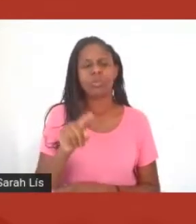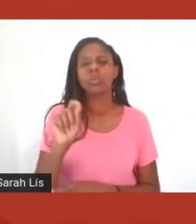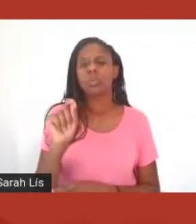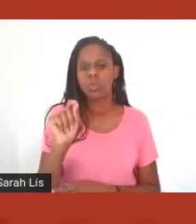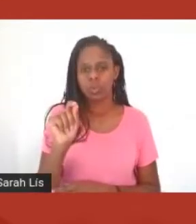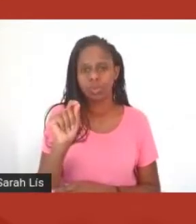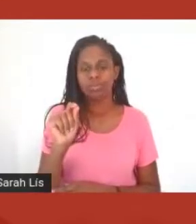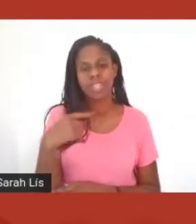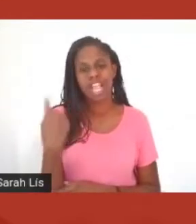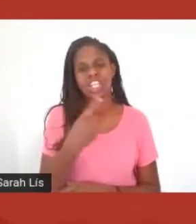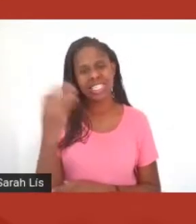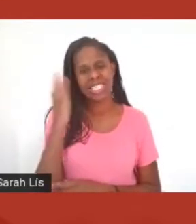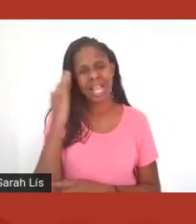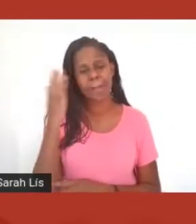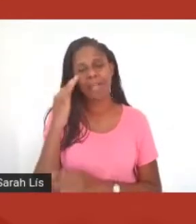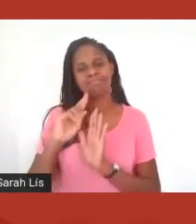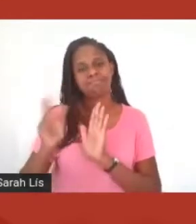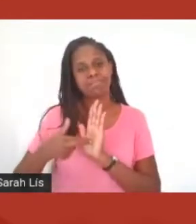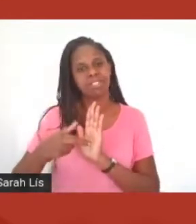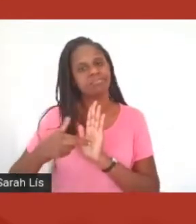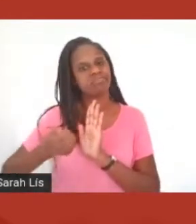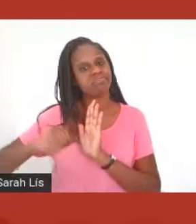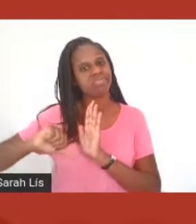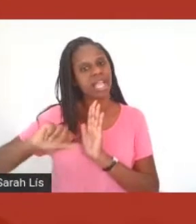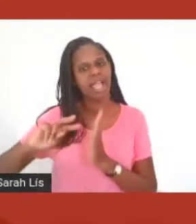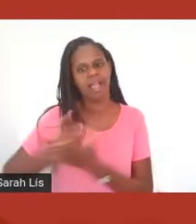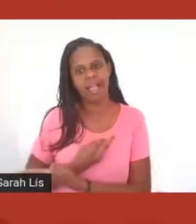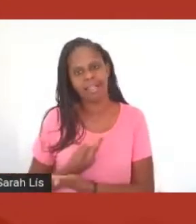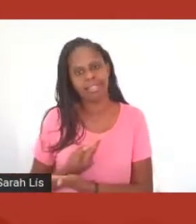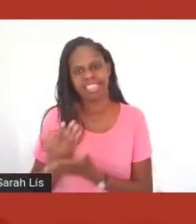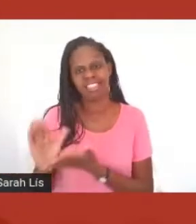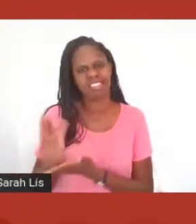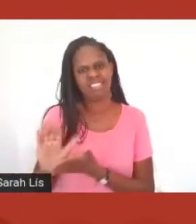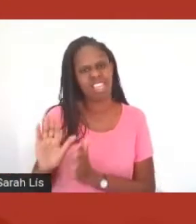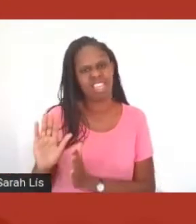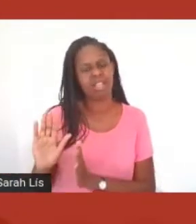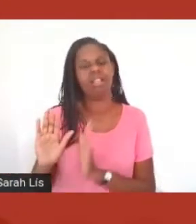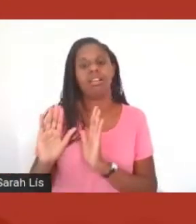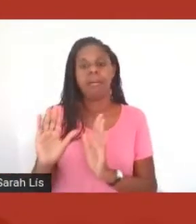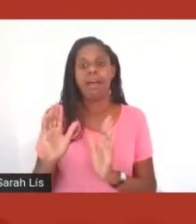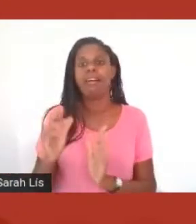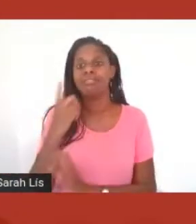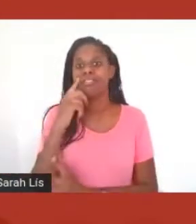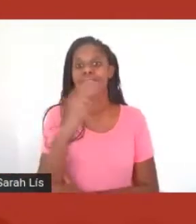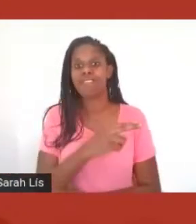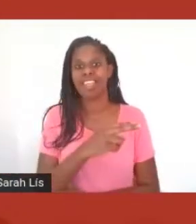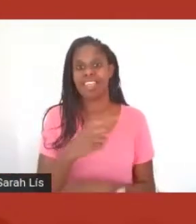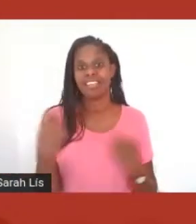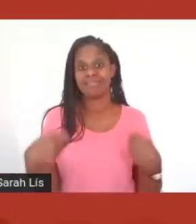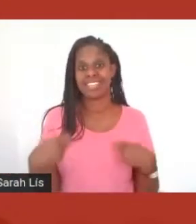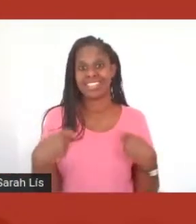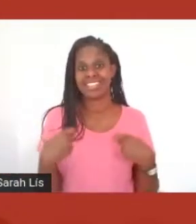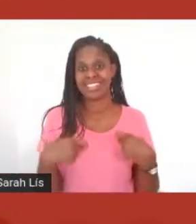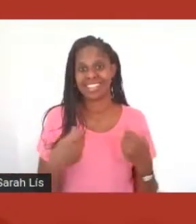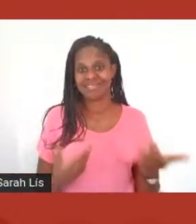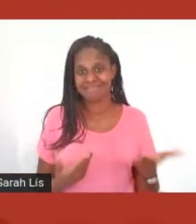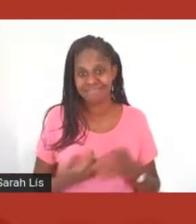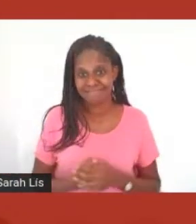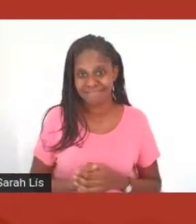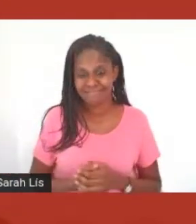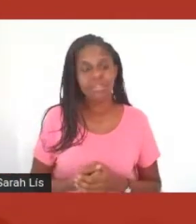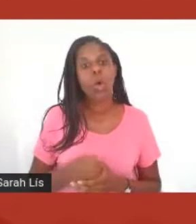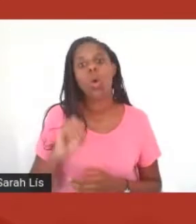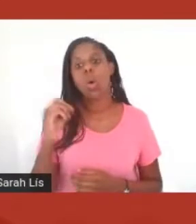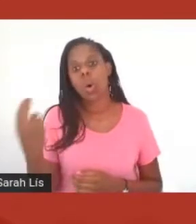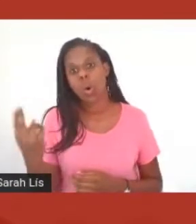que a gente sabe que tem respostas erradas, né? Coisas que não têm nada a ver, mas que a gente precisaria verificar. Não sei se... Ou se a